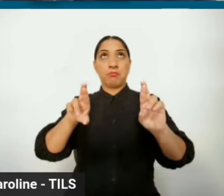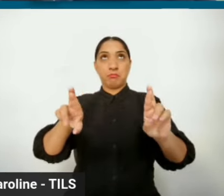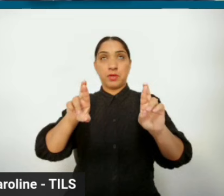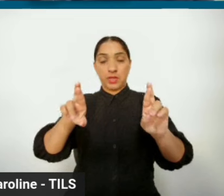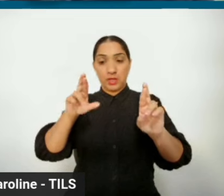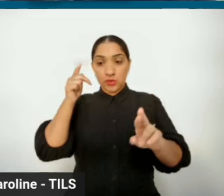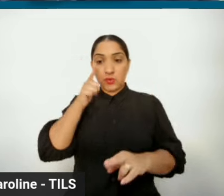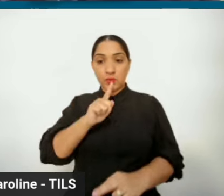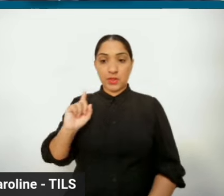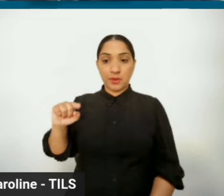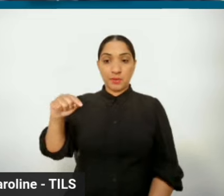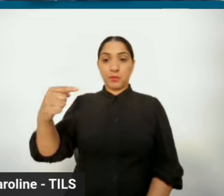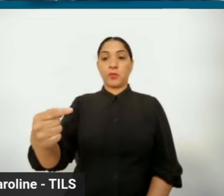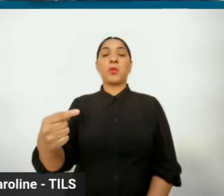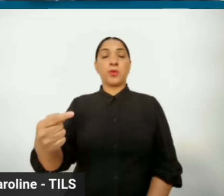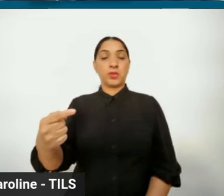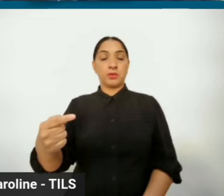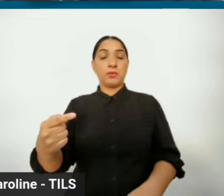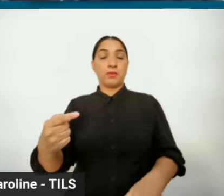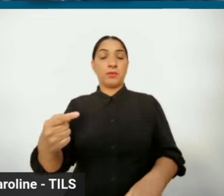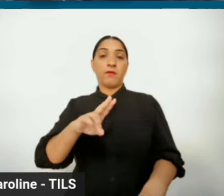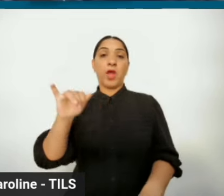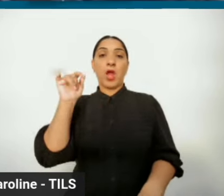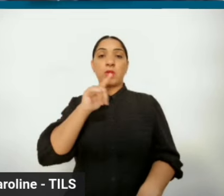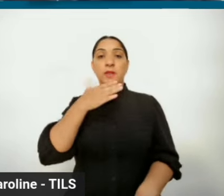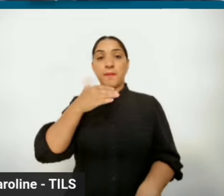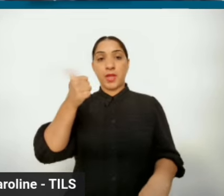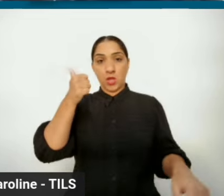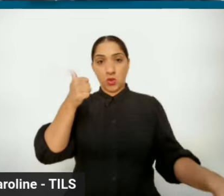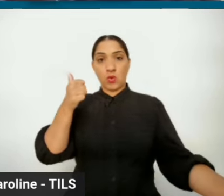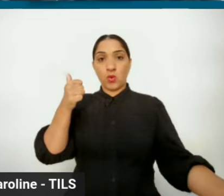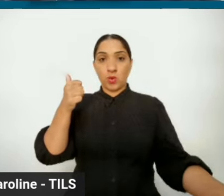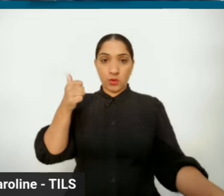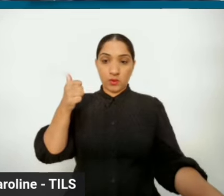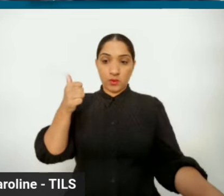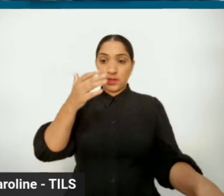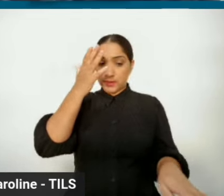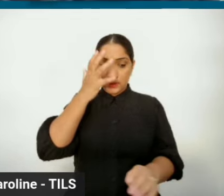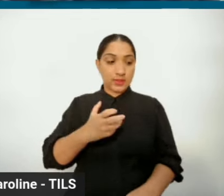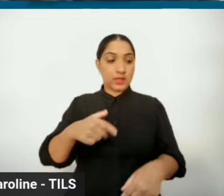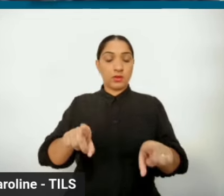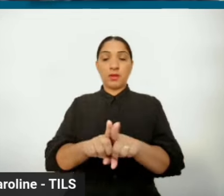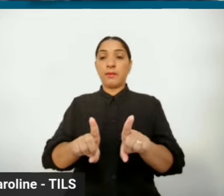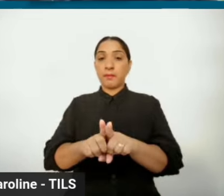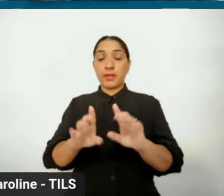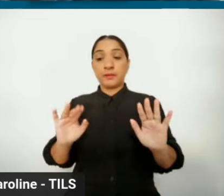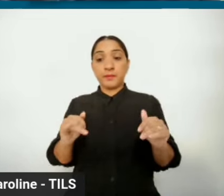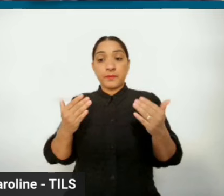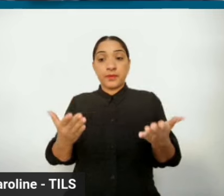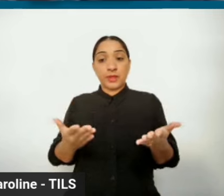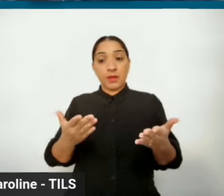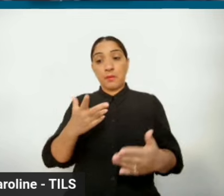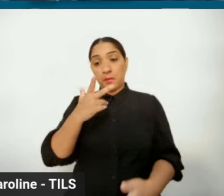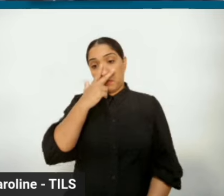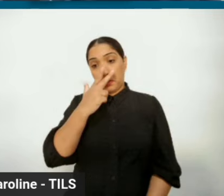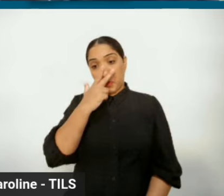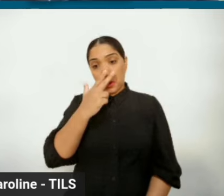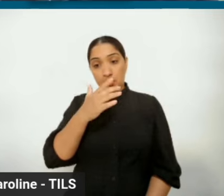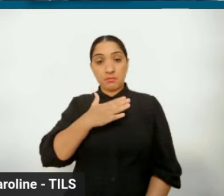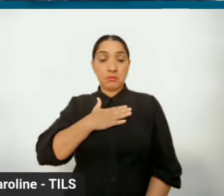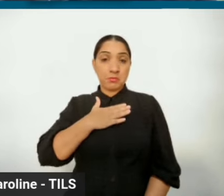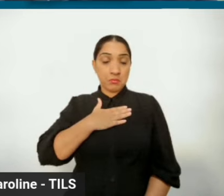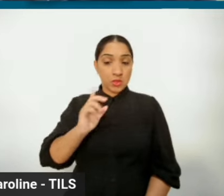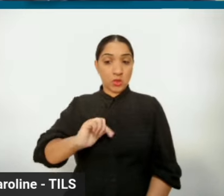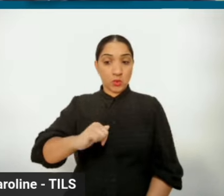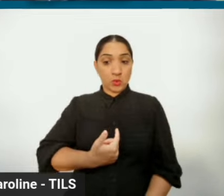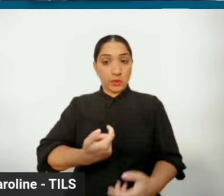que o próximo será melhor, mais eficiente. Então, me parece que o que a gente precisa,